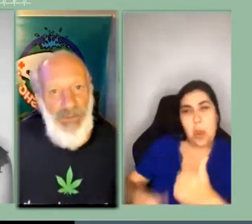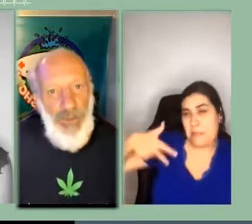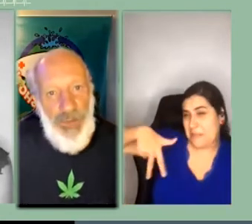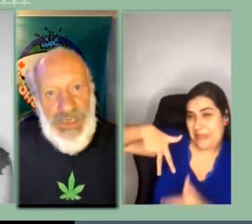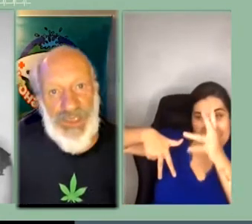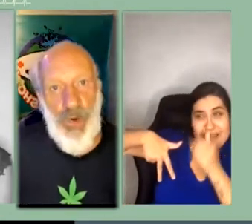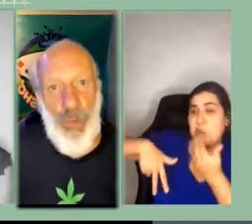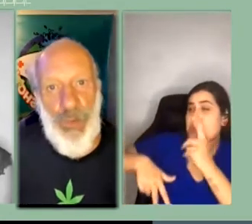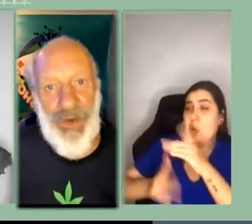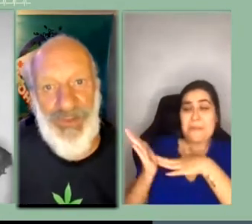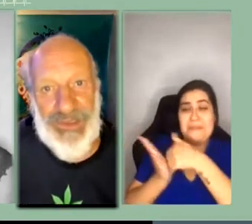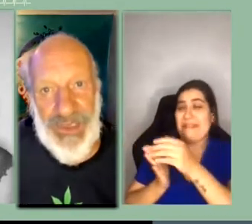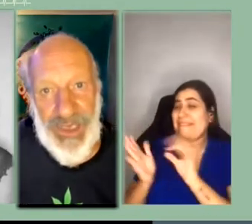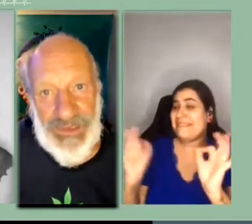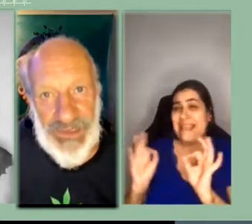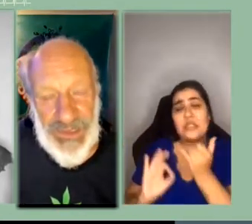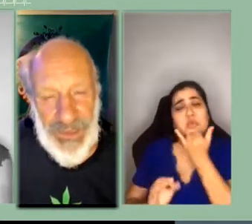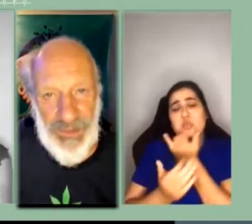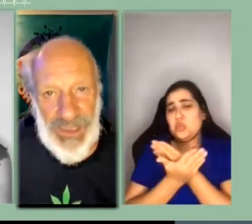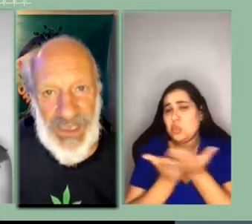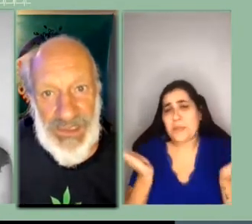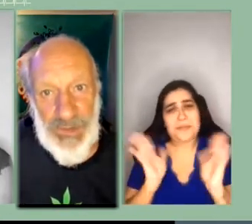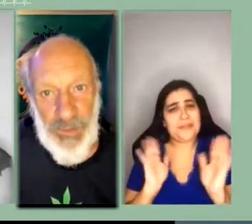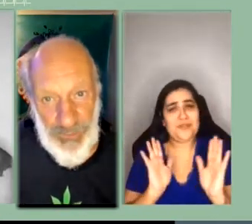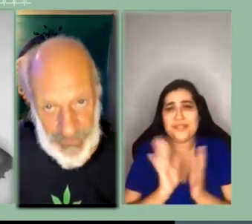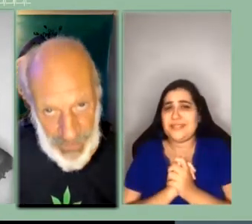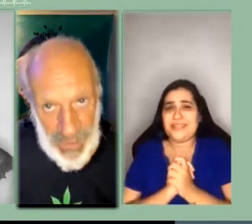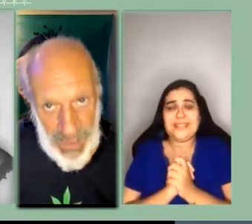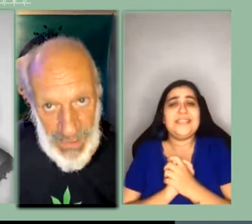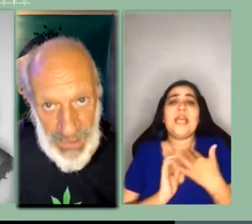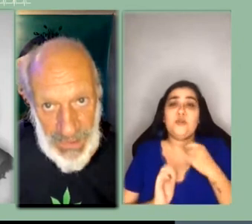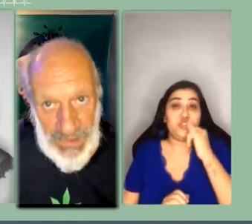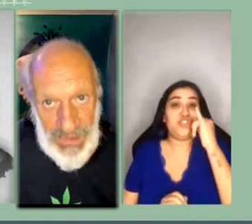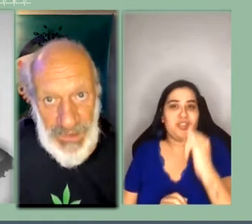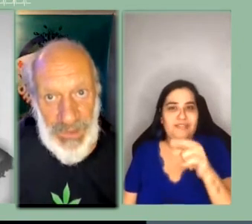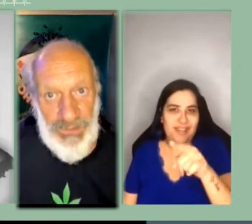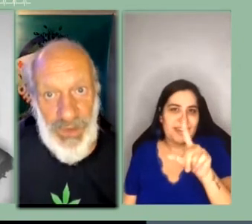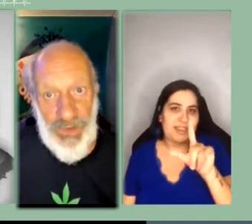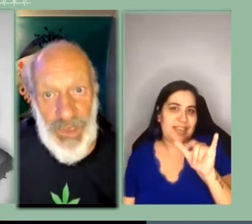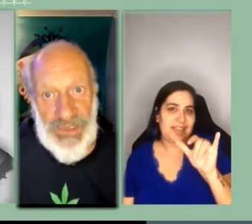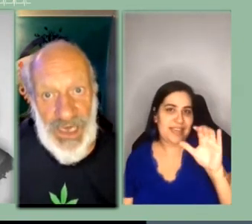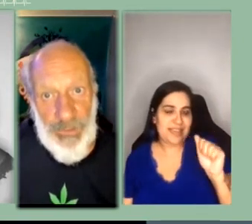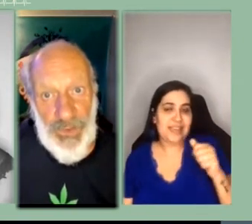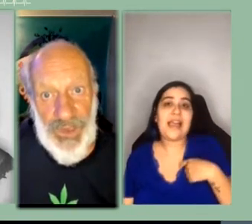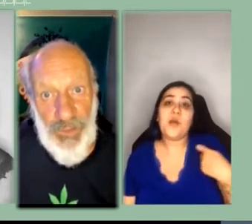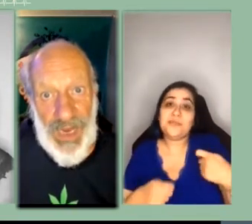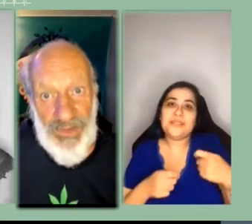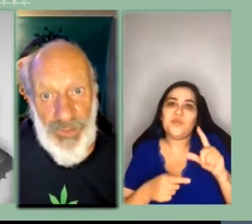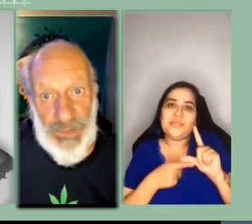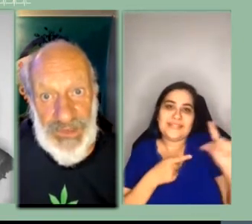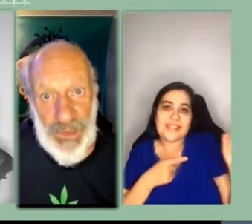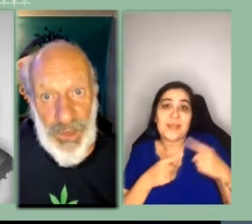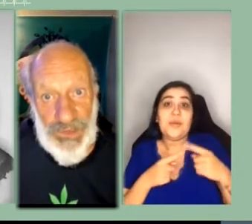E Tá eu vou bom, pedir Diego. desculpa para vocês. Eu já tinha dito para você, né, Lilica, que eu tenho que me retirar, porque eu tenho uma